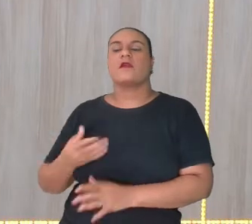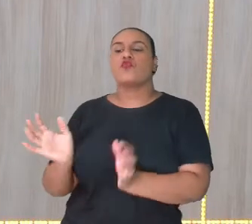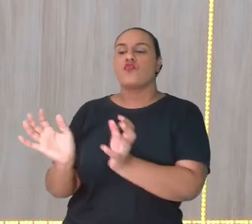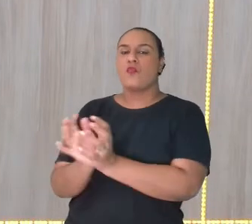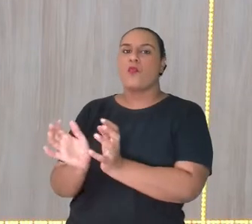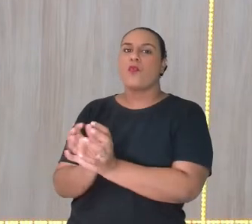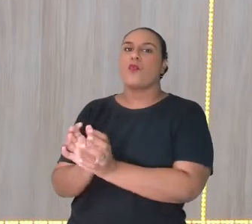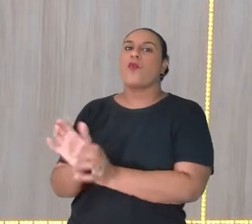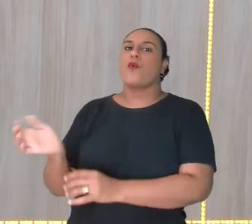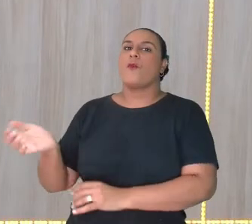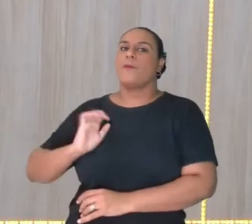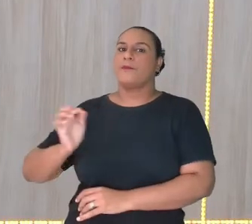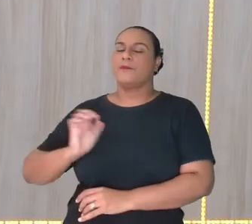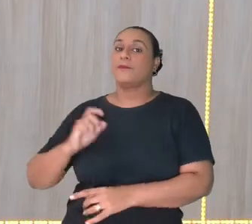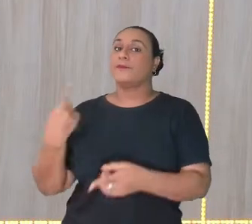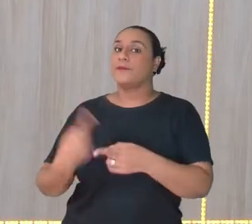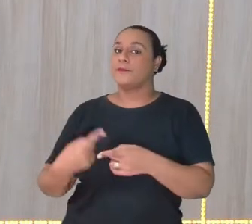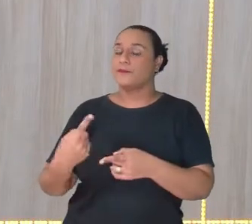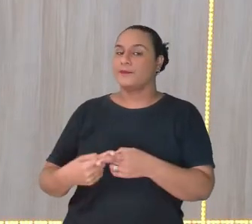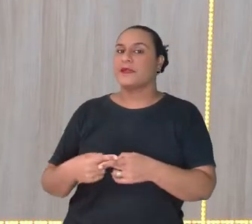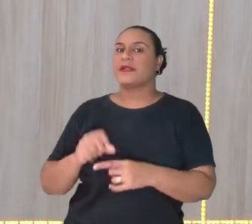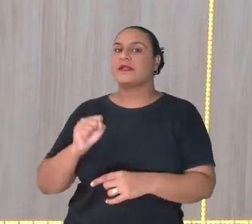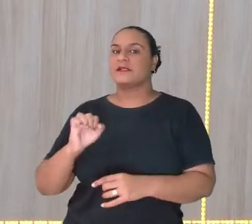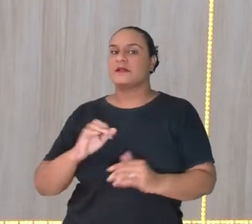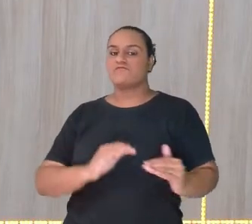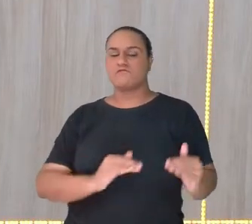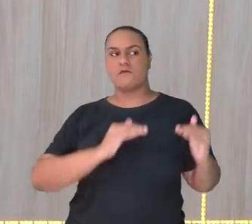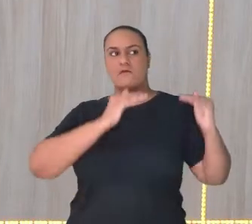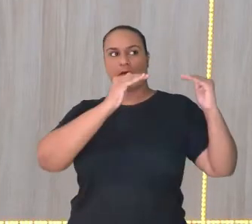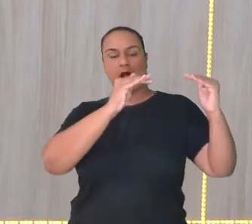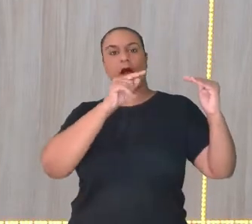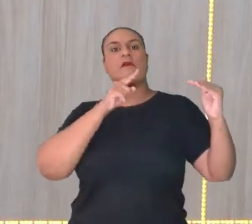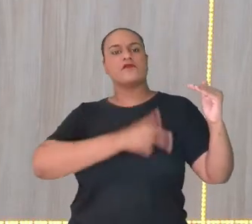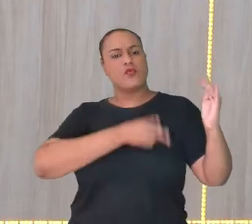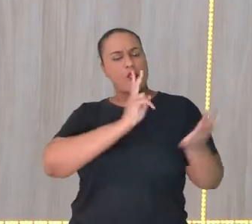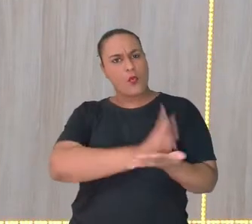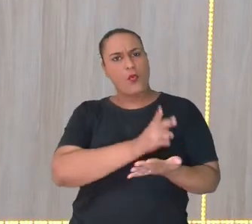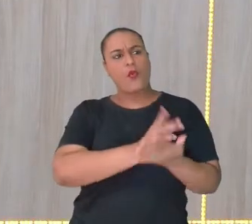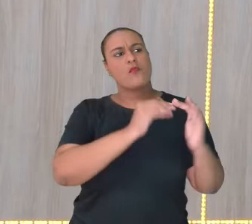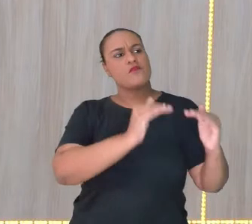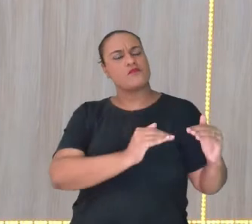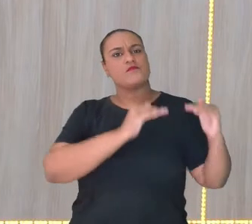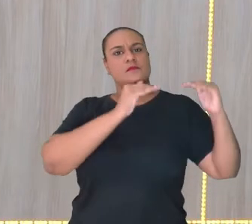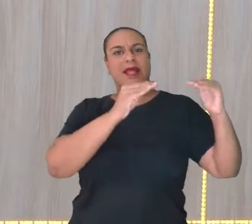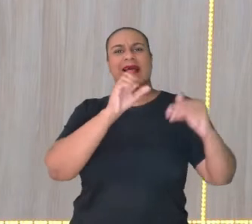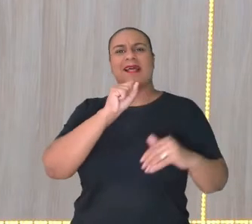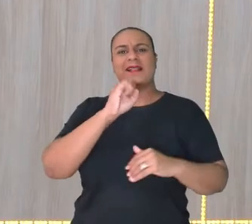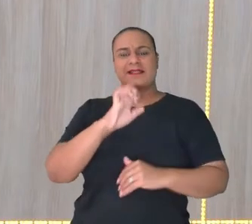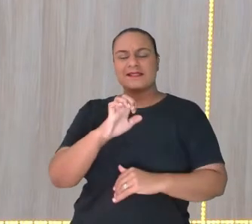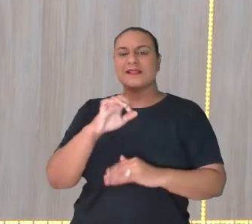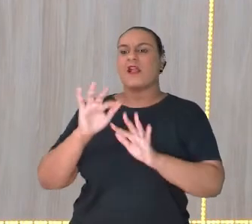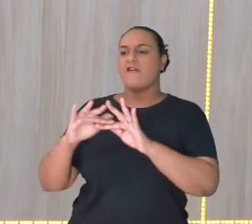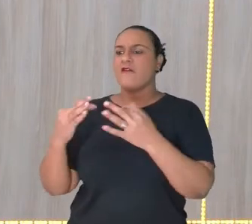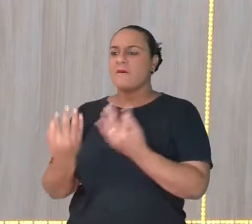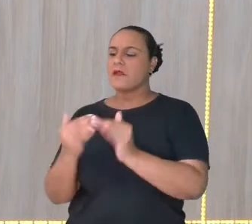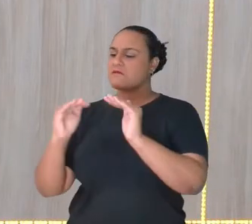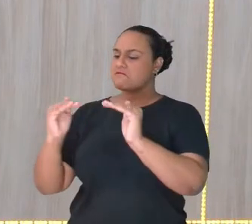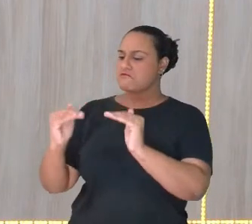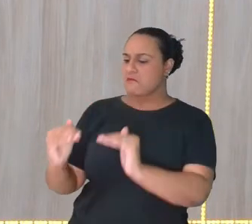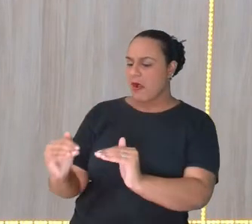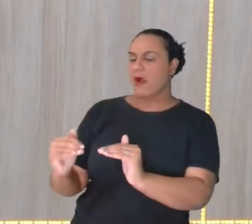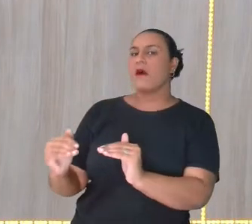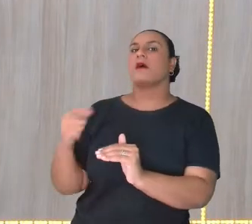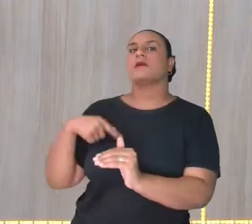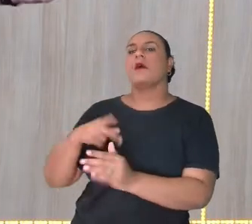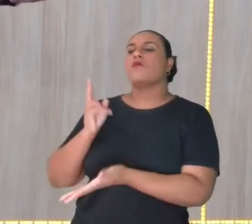dentro da sua comunidade ali, ela é definida pelo seu nascimento. Ou seja, nasceu em uma